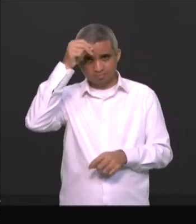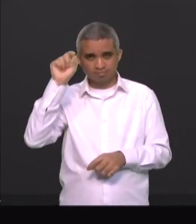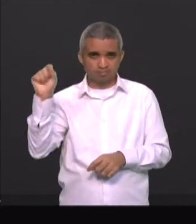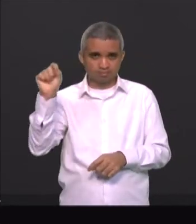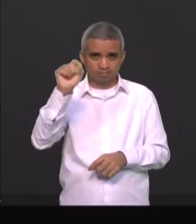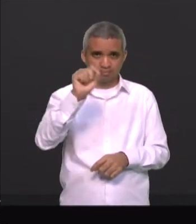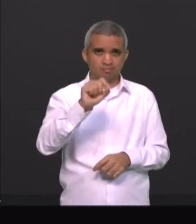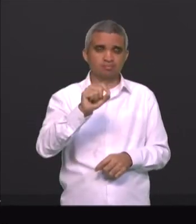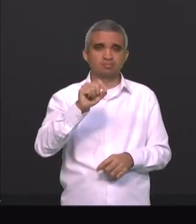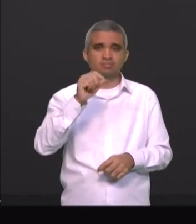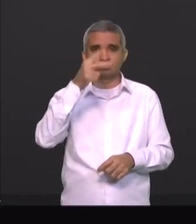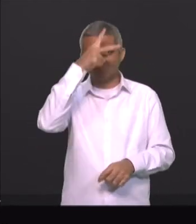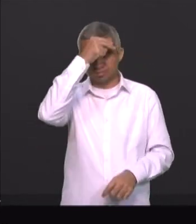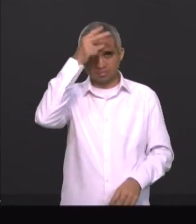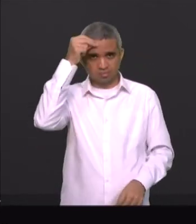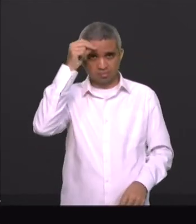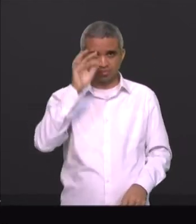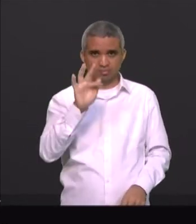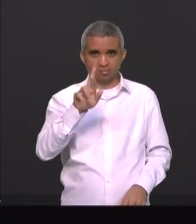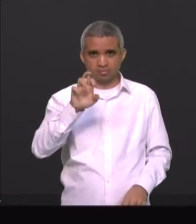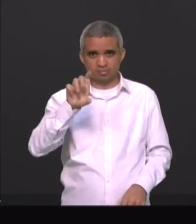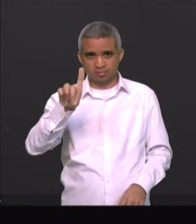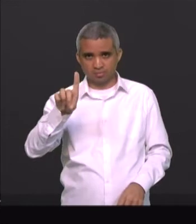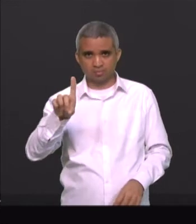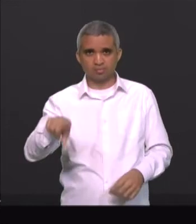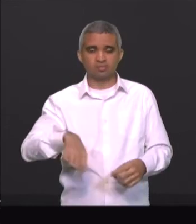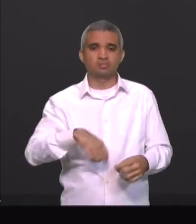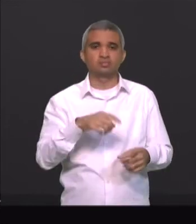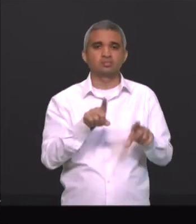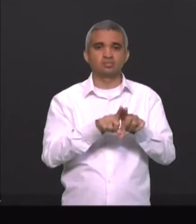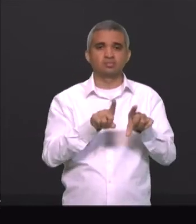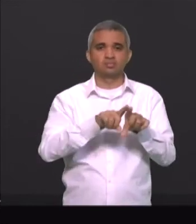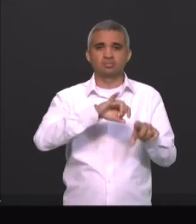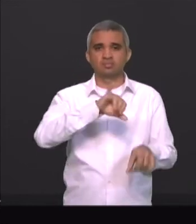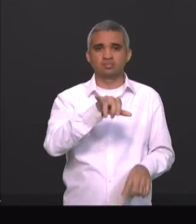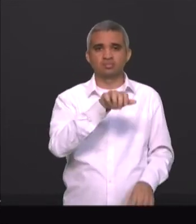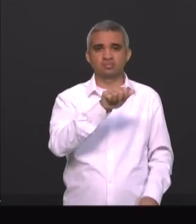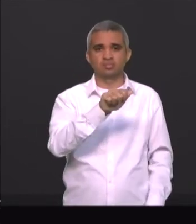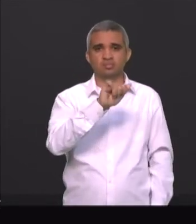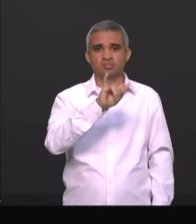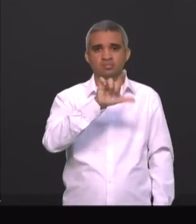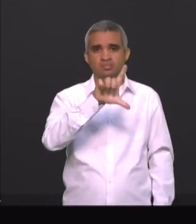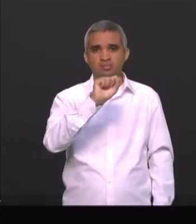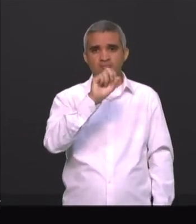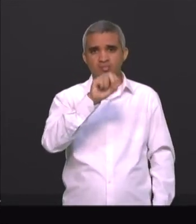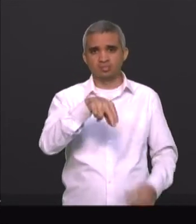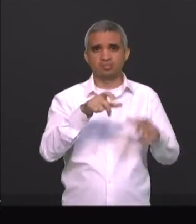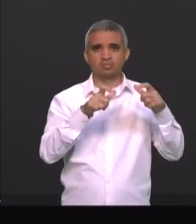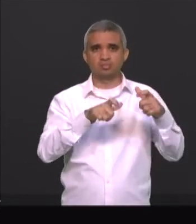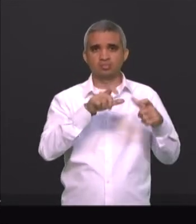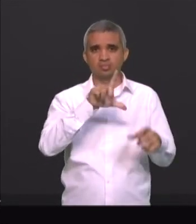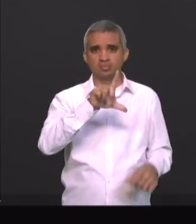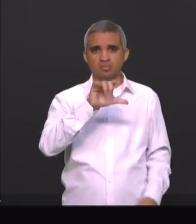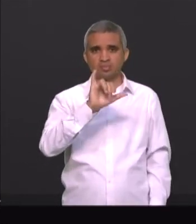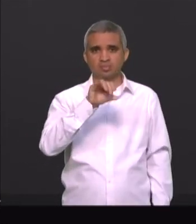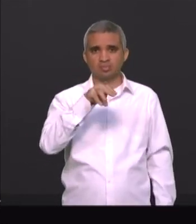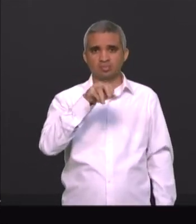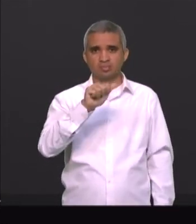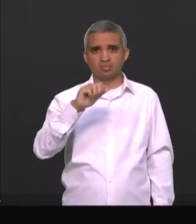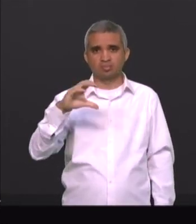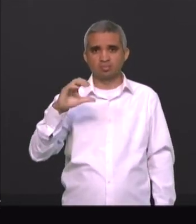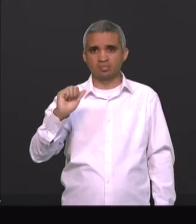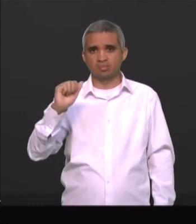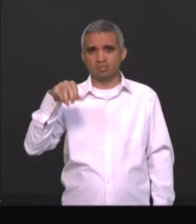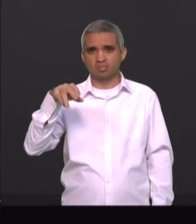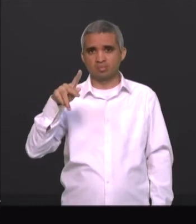prefeito Tradimar, Trisdela do Vale, do prefeito Jailson, de Lima Campos, onde tem aumentado muitos os casos aí, ele comprando muitos